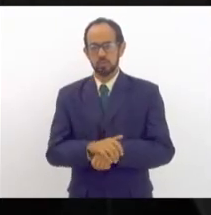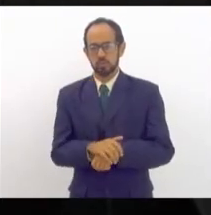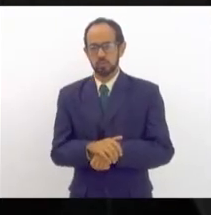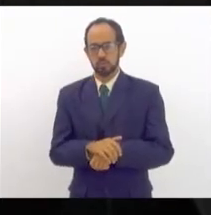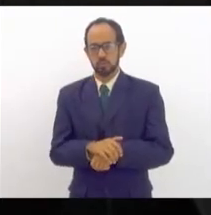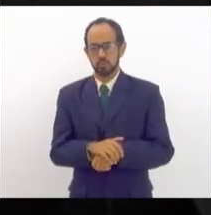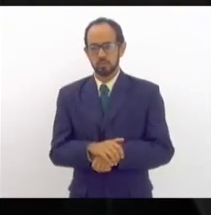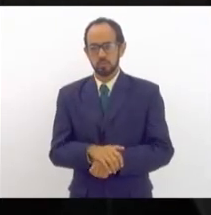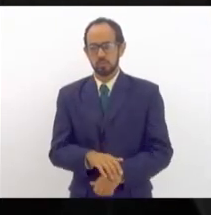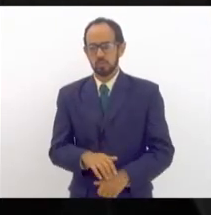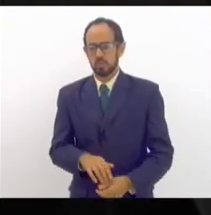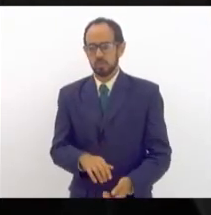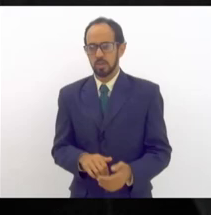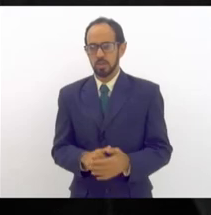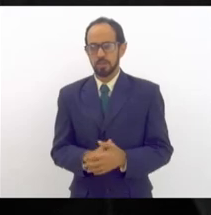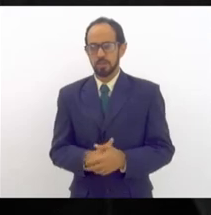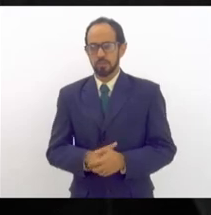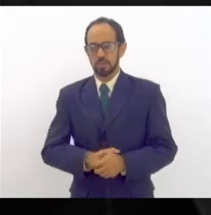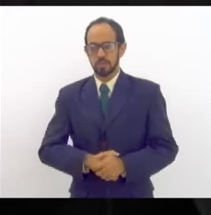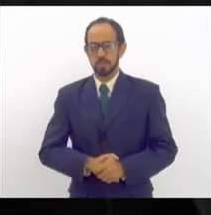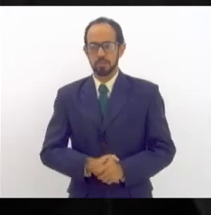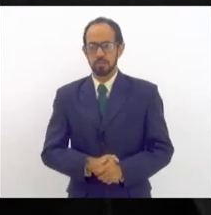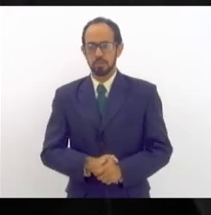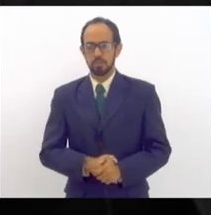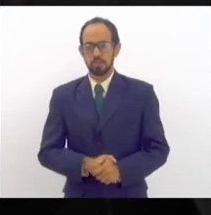senhora Presidente ontem